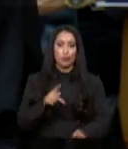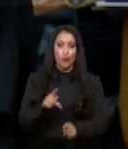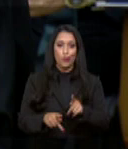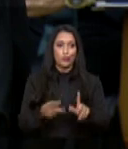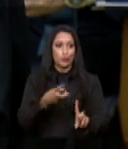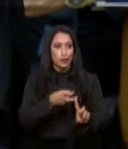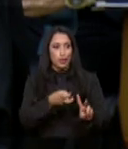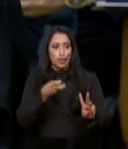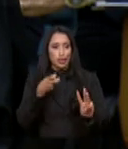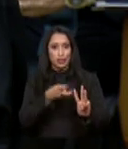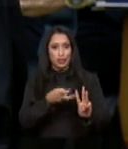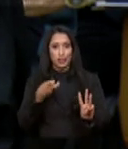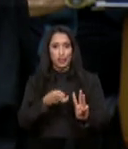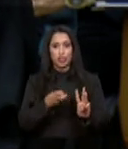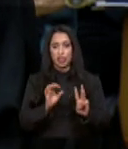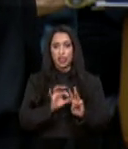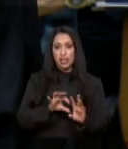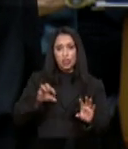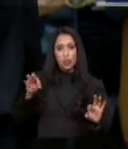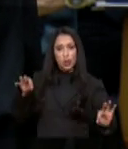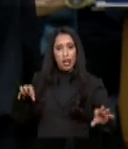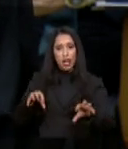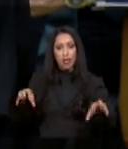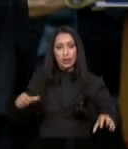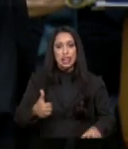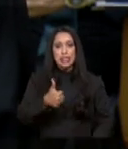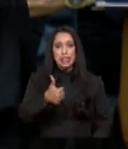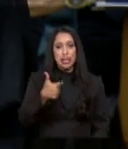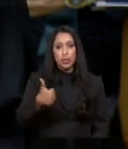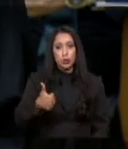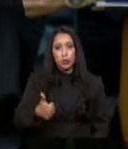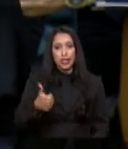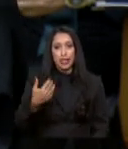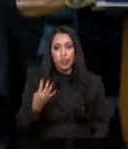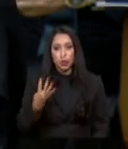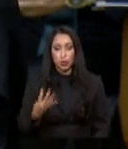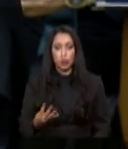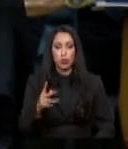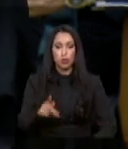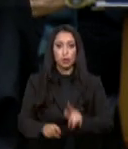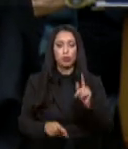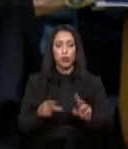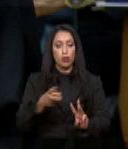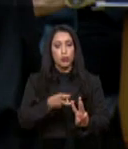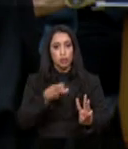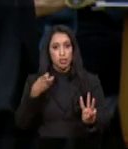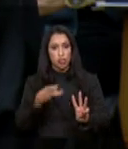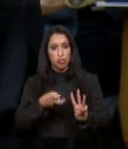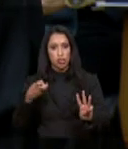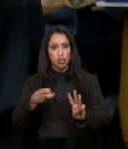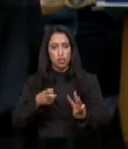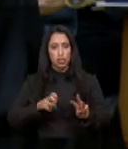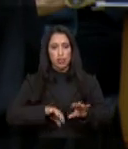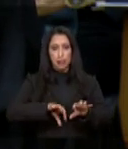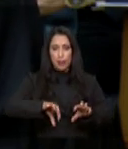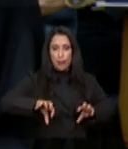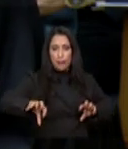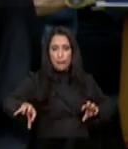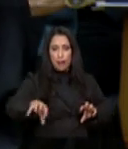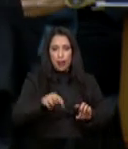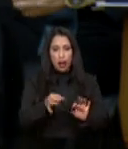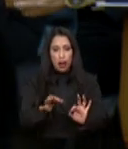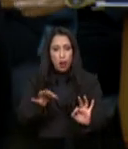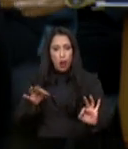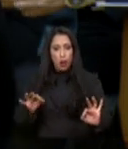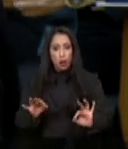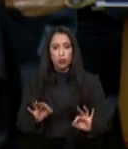reconhece atualmente o registro de 114 povos isolados e de recente contato. Entre eles, apenas um